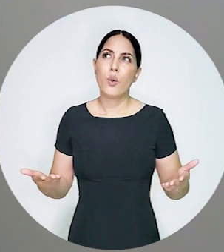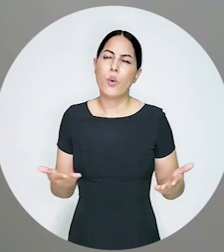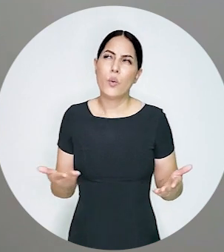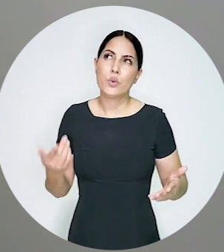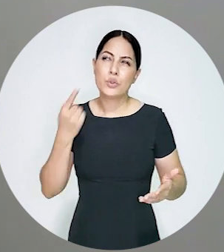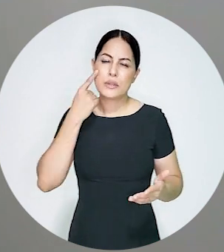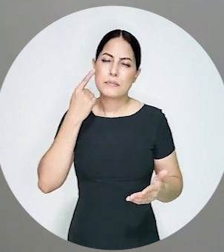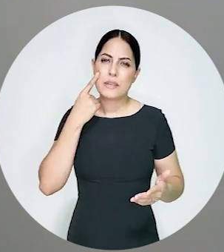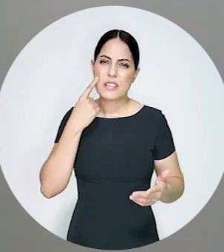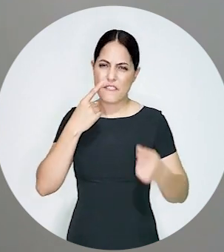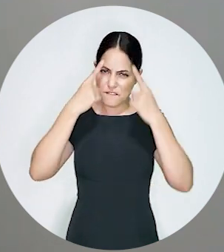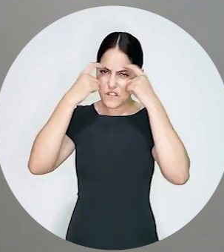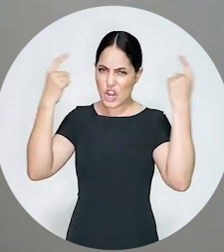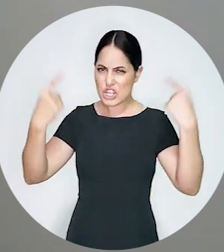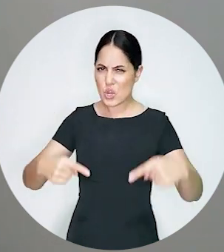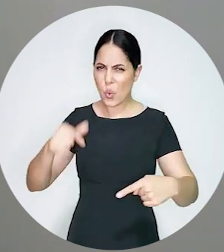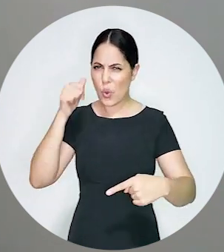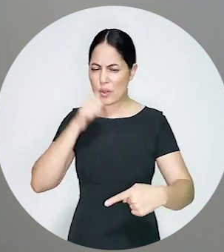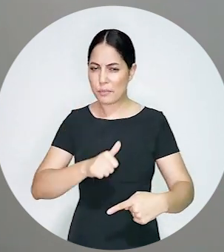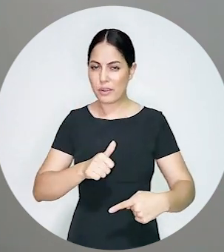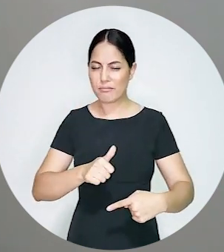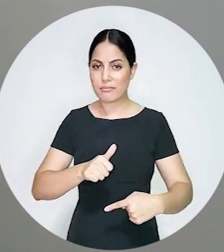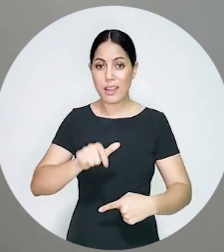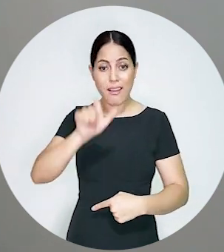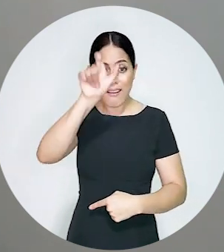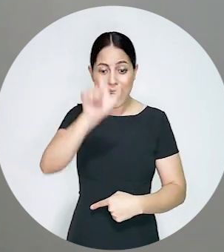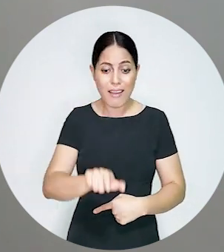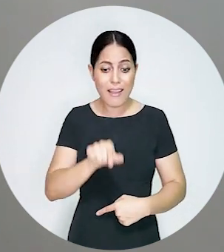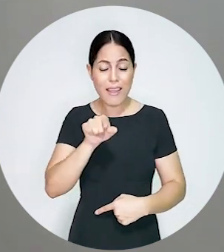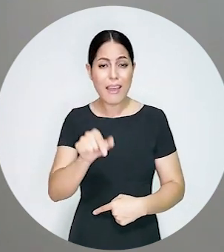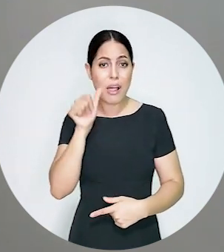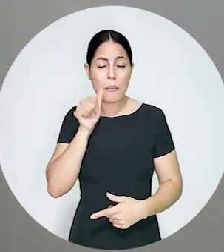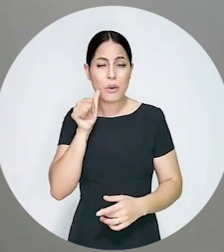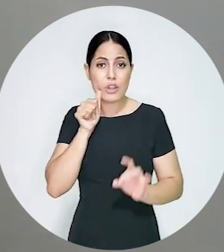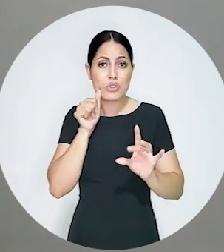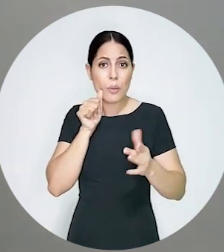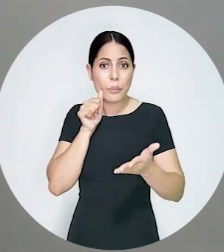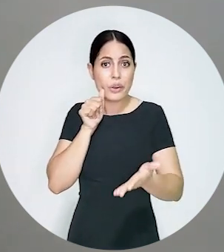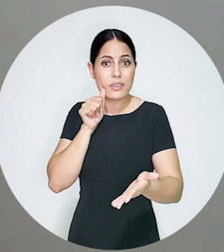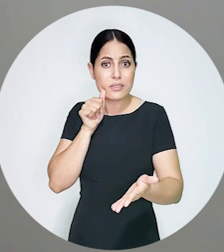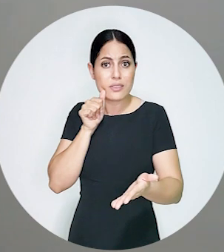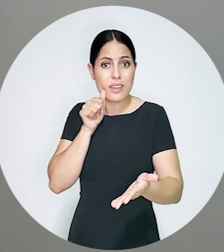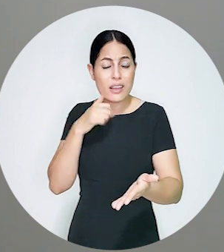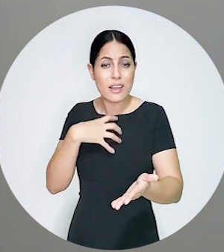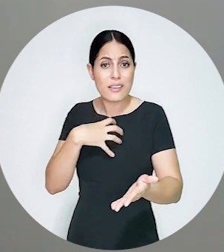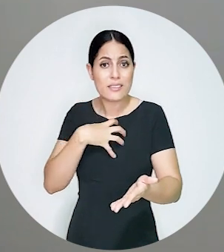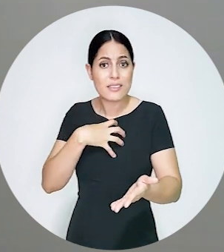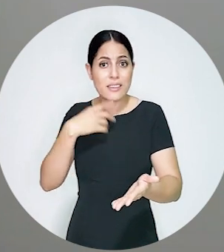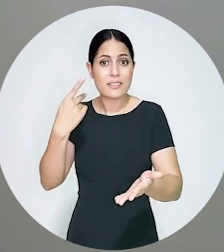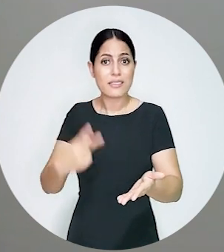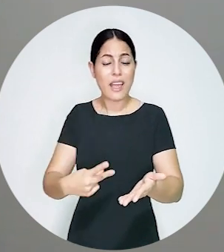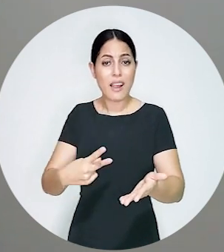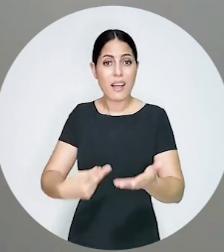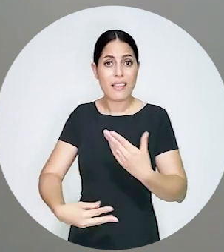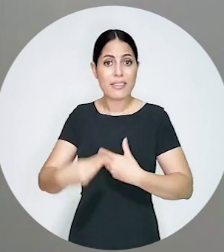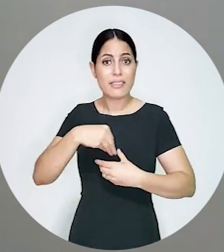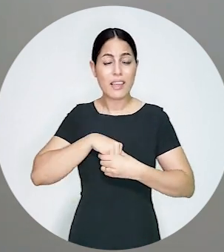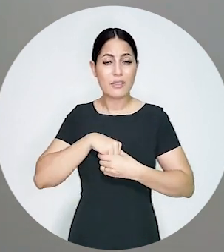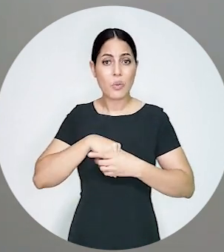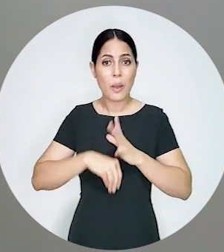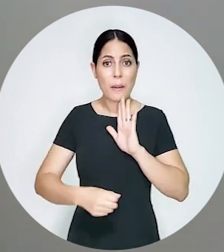é possível que a violência se ponha, por exemplo, contra a mulher, pela circunstância de ela ser o que ela é. Aquilo que é da